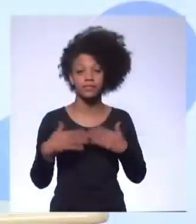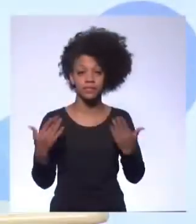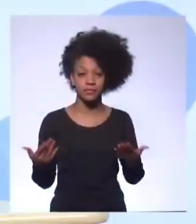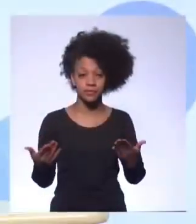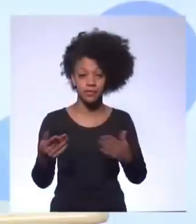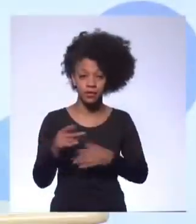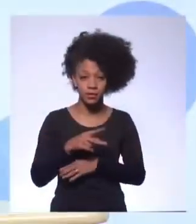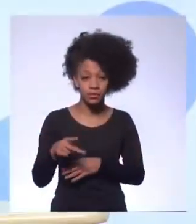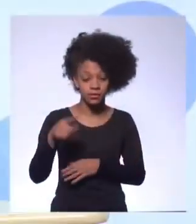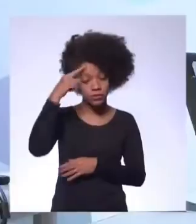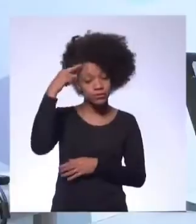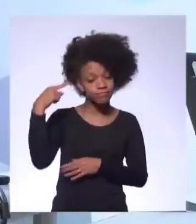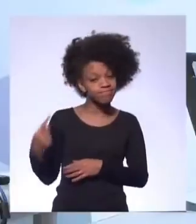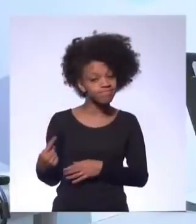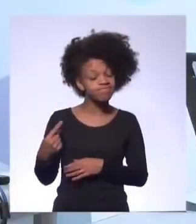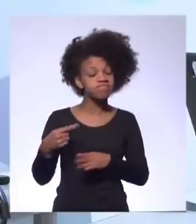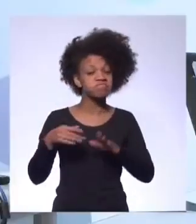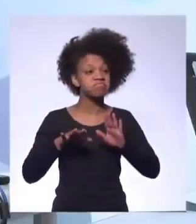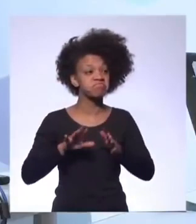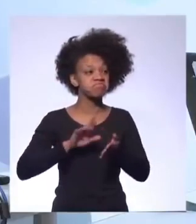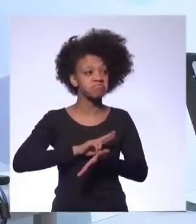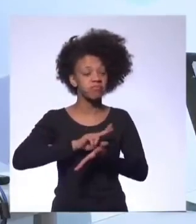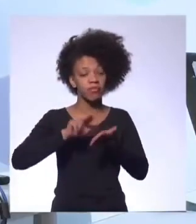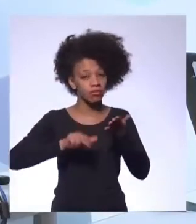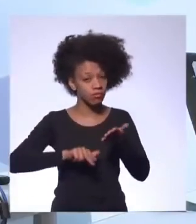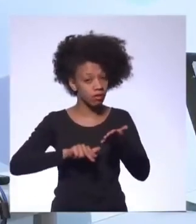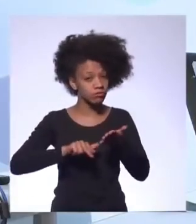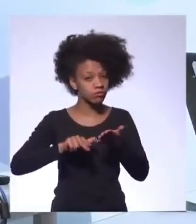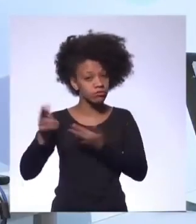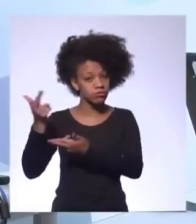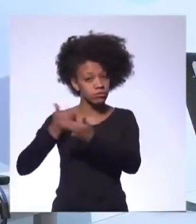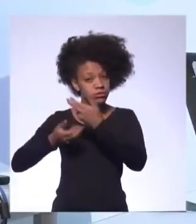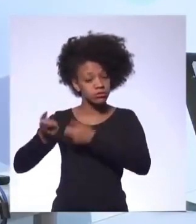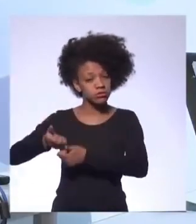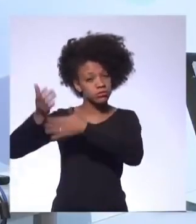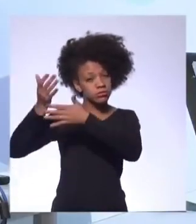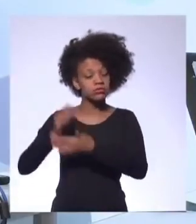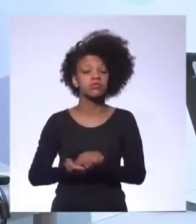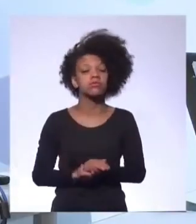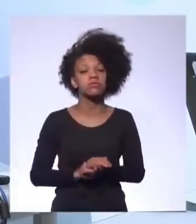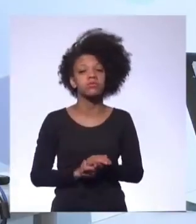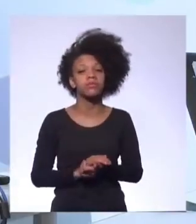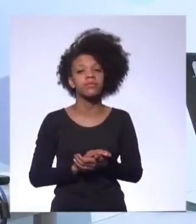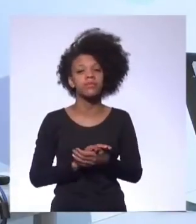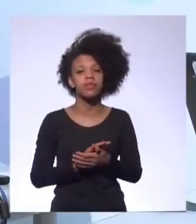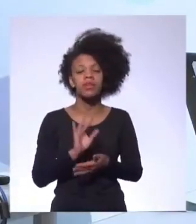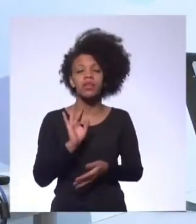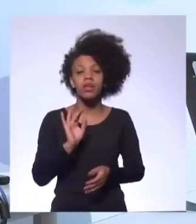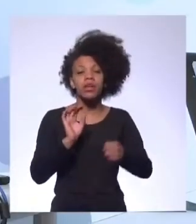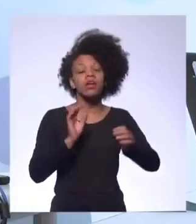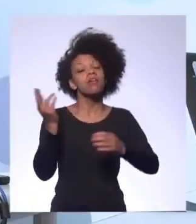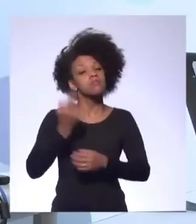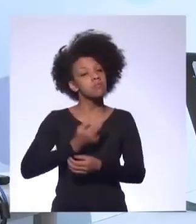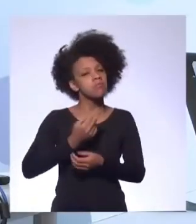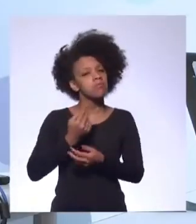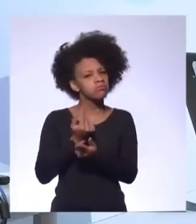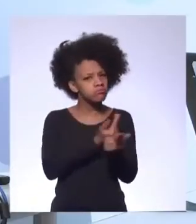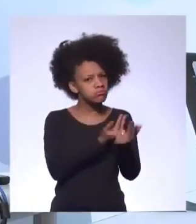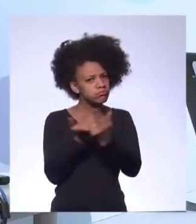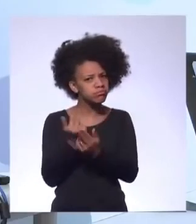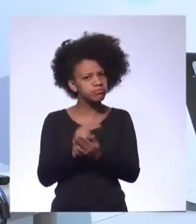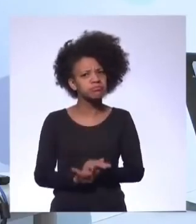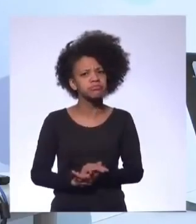E aí, Mônica? Olha, a maioria aqui está batendo na mesma resposta.